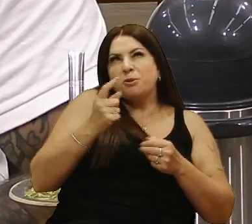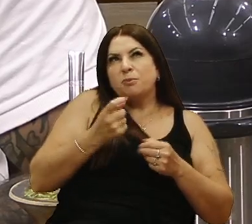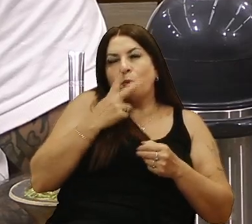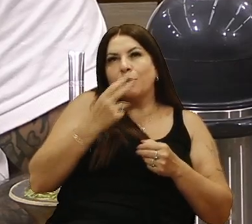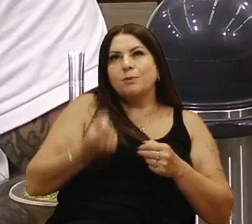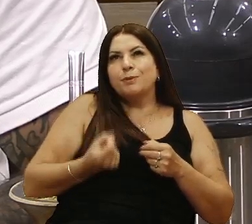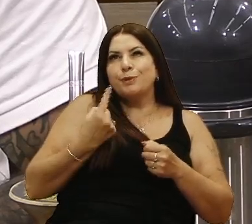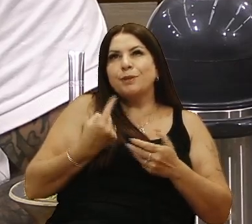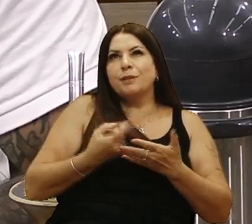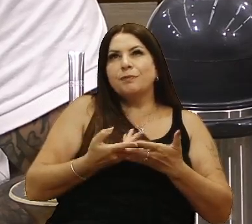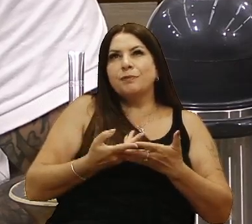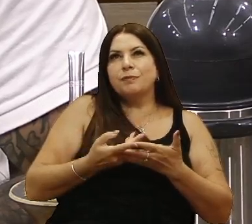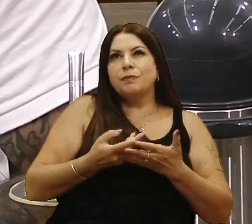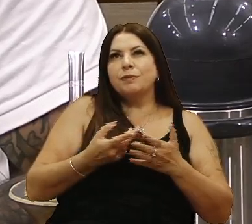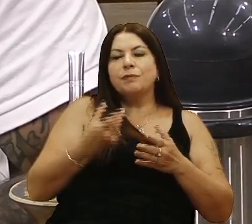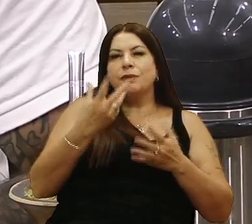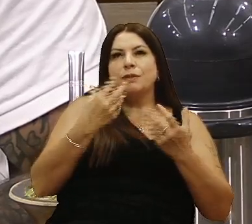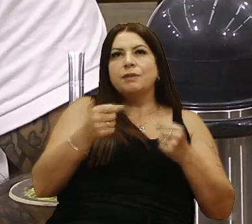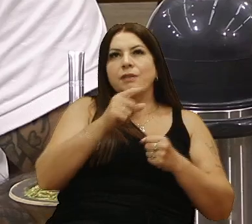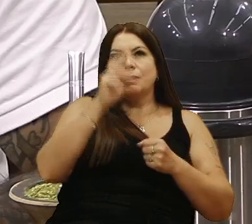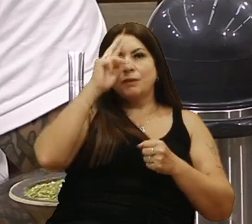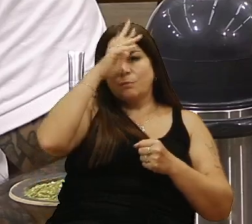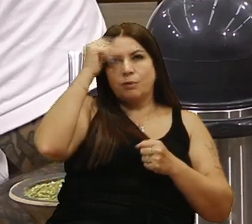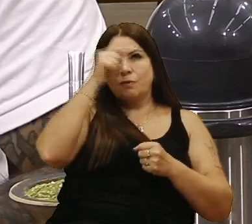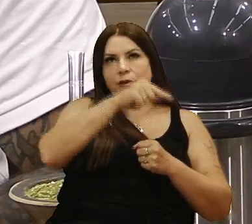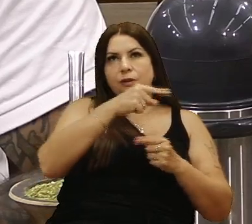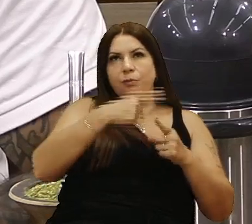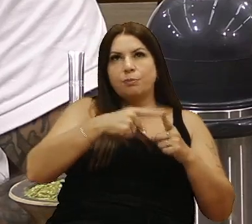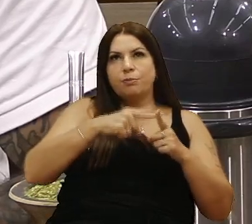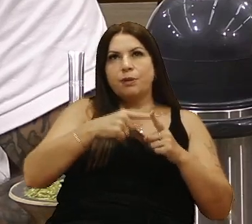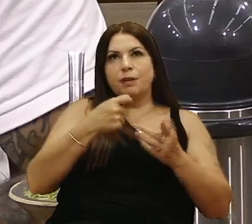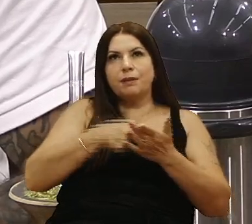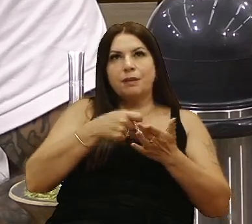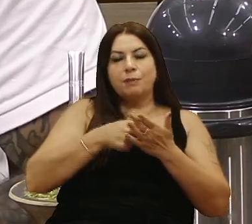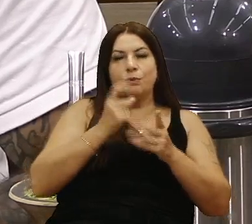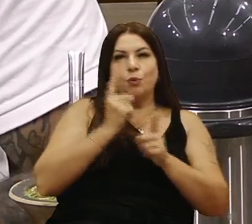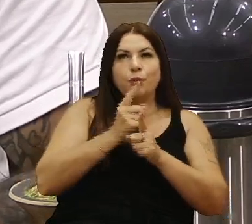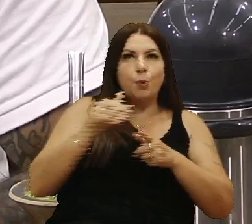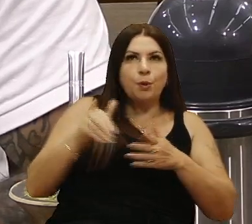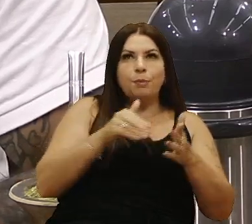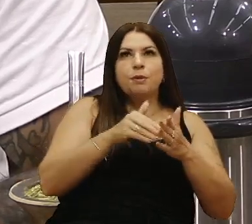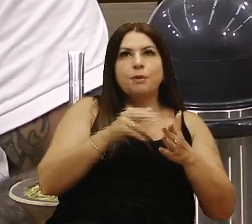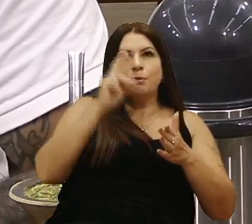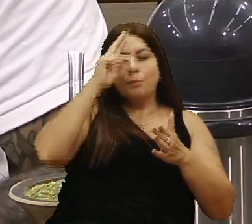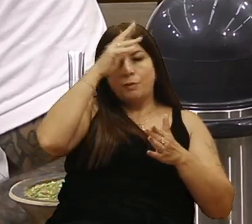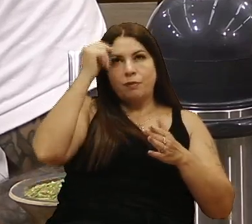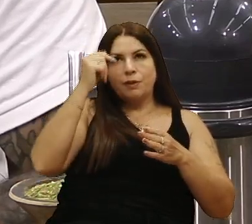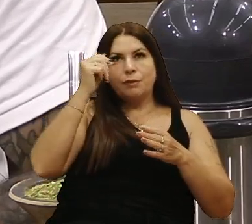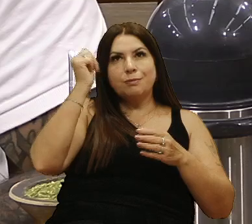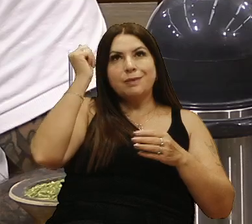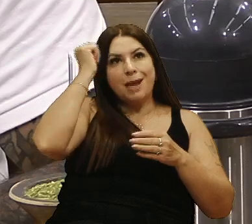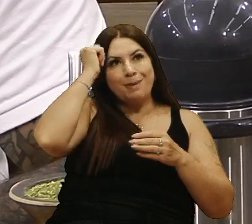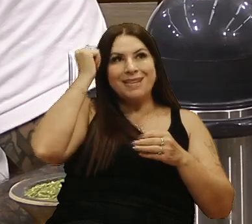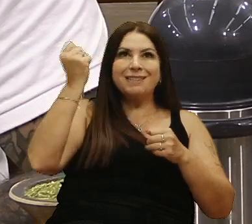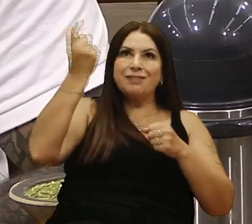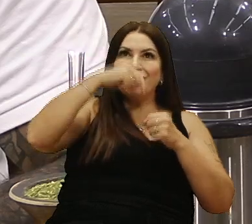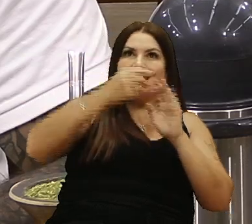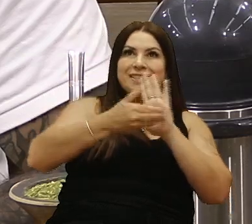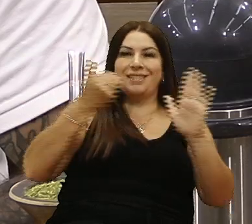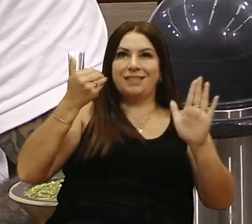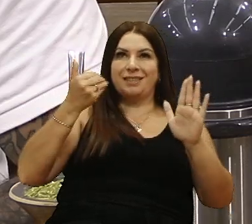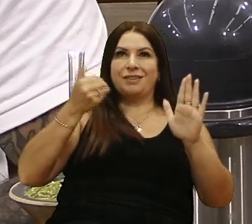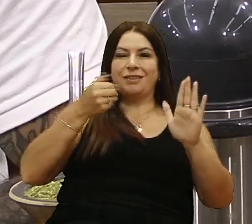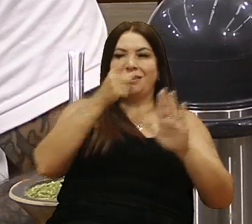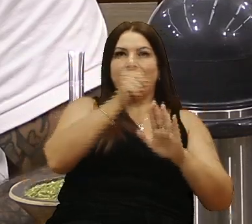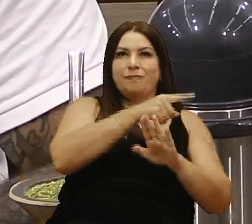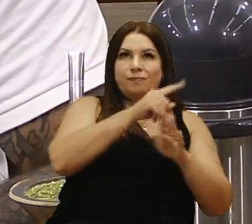que a gente vai derrubar o veto do prefeito, porque nós tentamos achar um caminho para que o prefeito voltasse atrás e retirasse